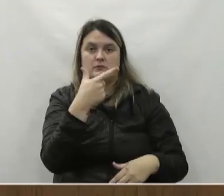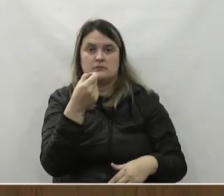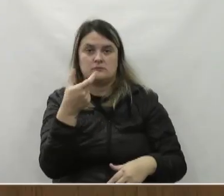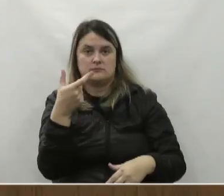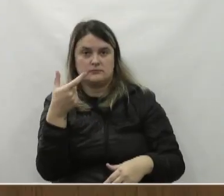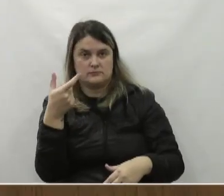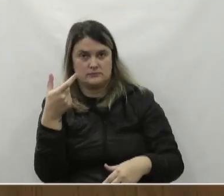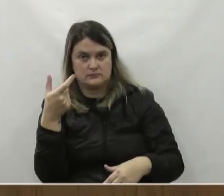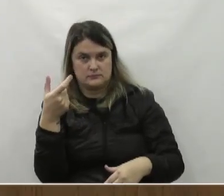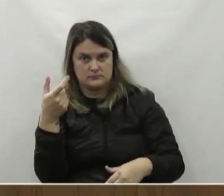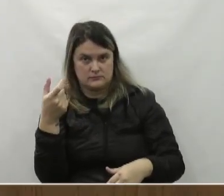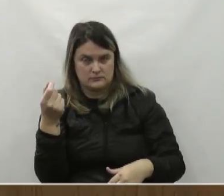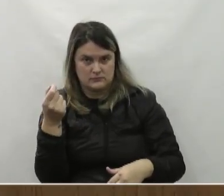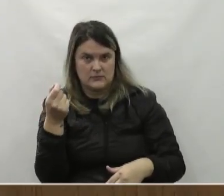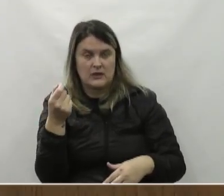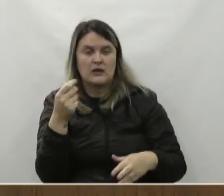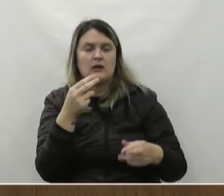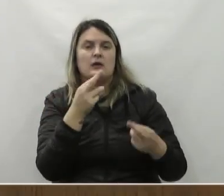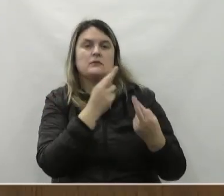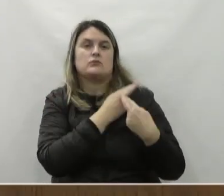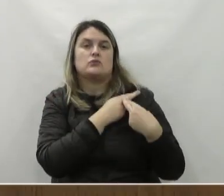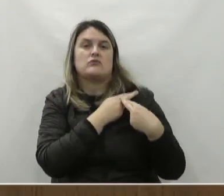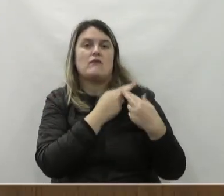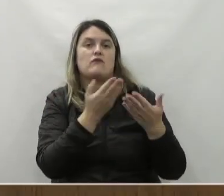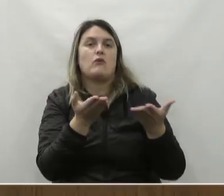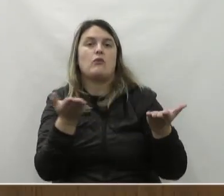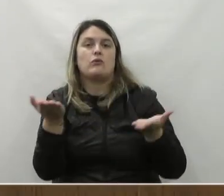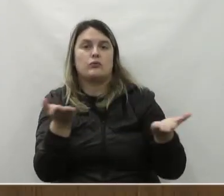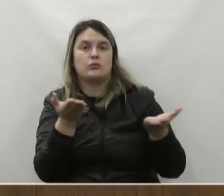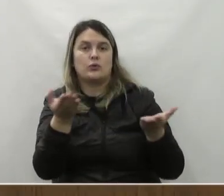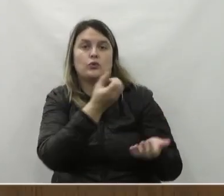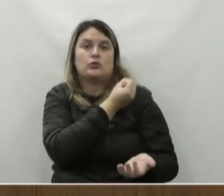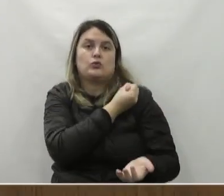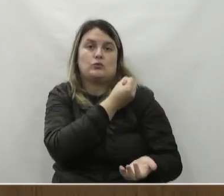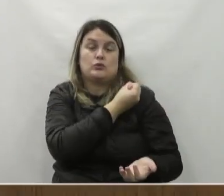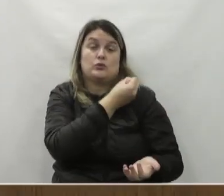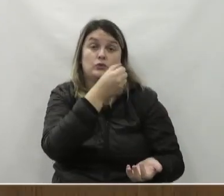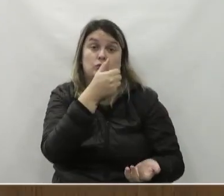340/2020, decorrente da concorrência pública número